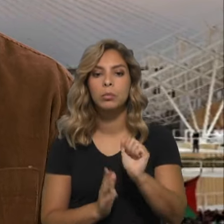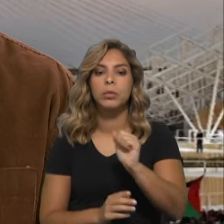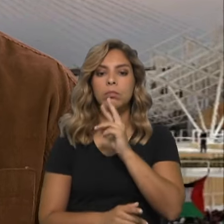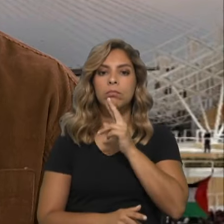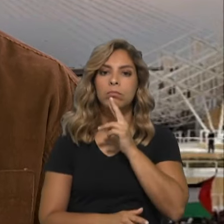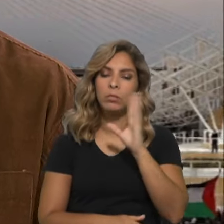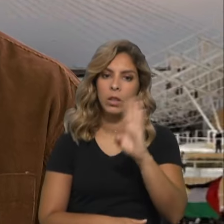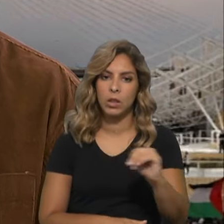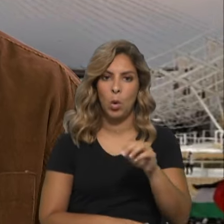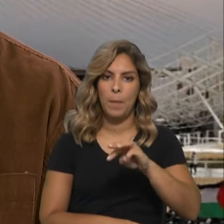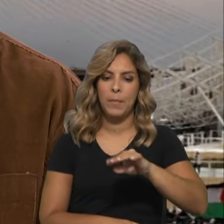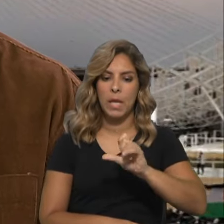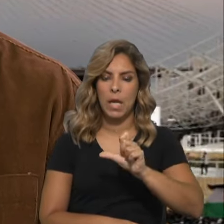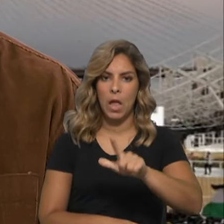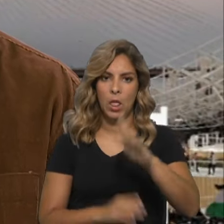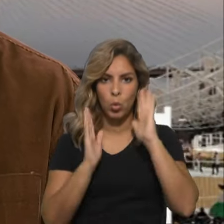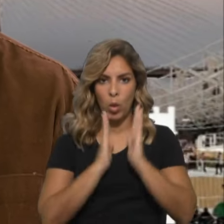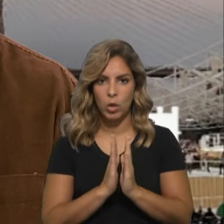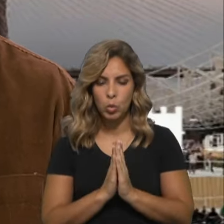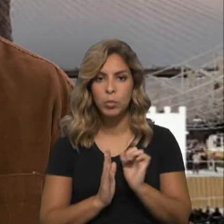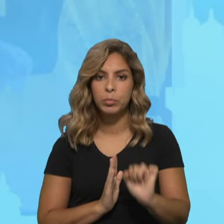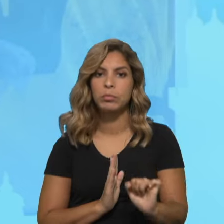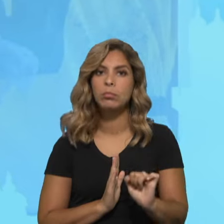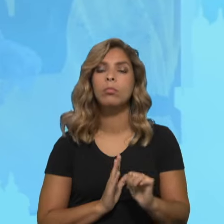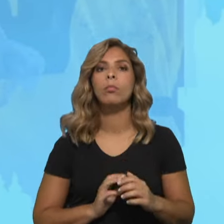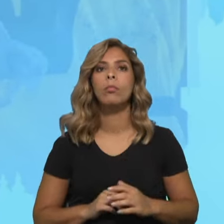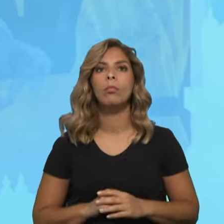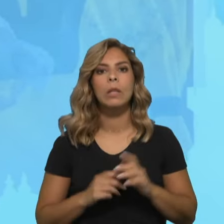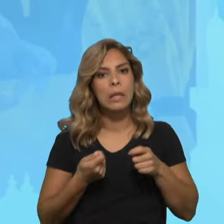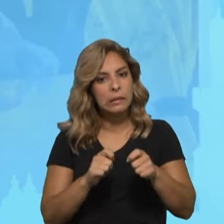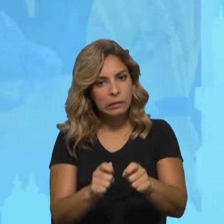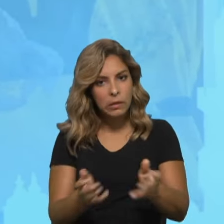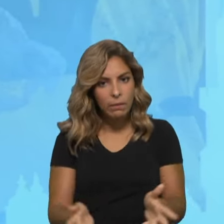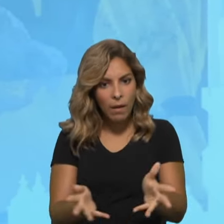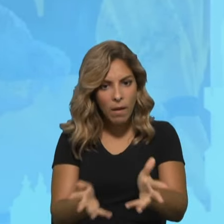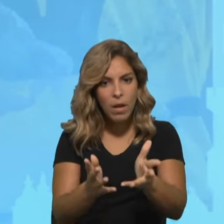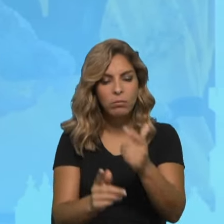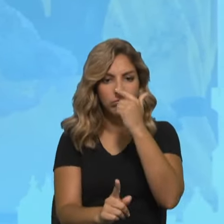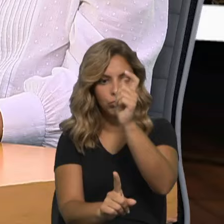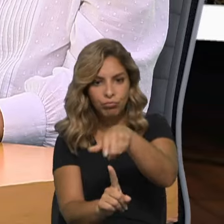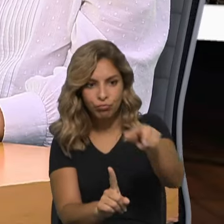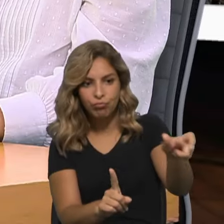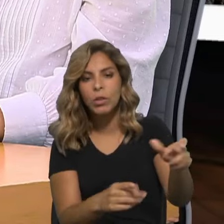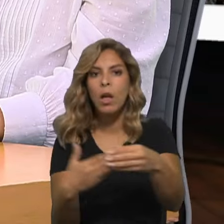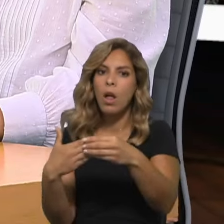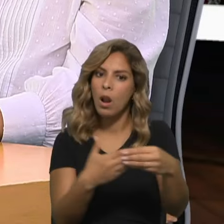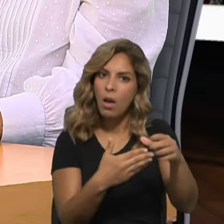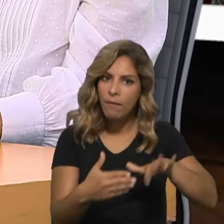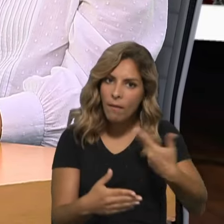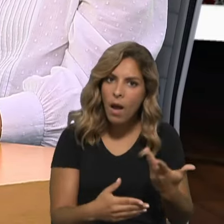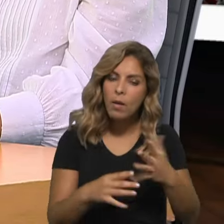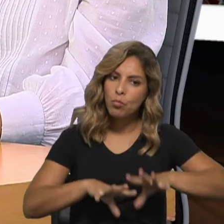eh justamente para incentivar a as as habilidades de liderança e